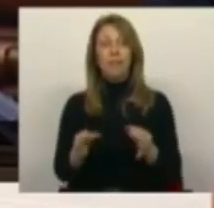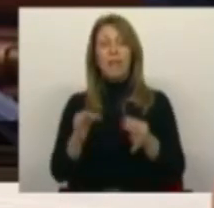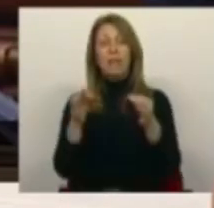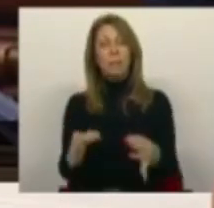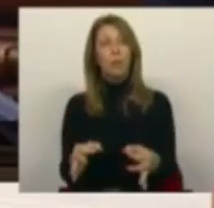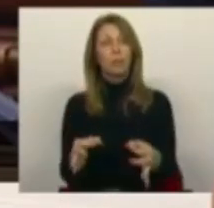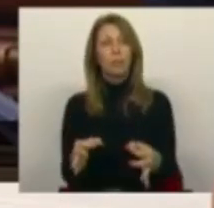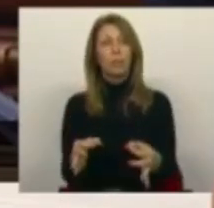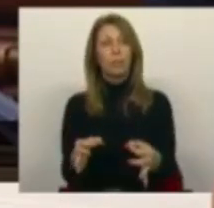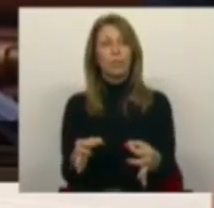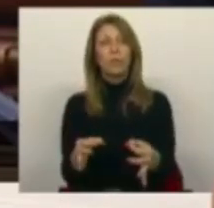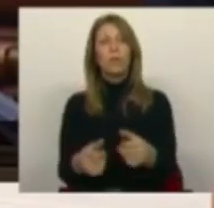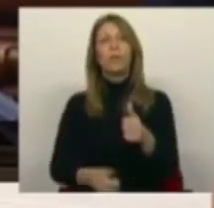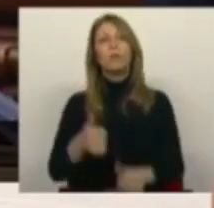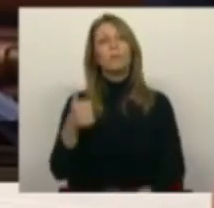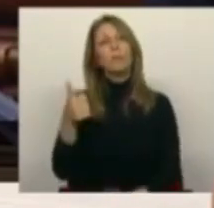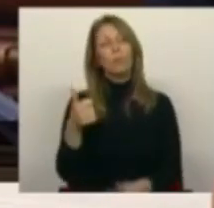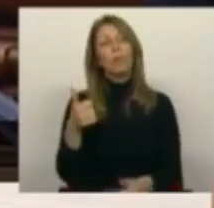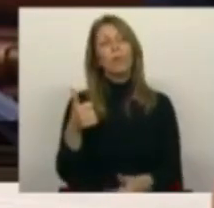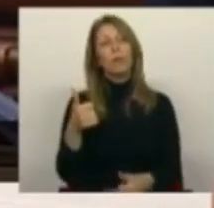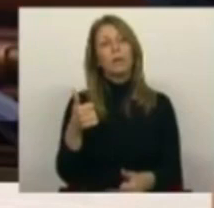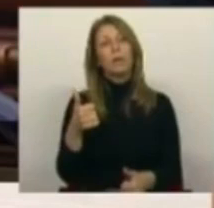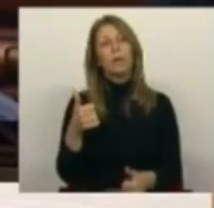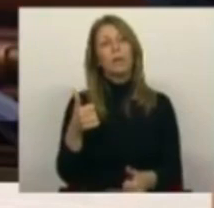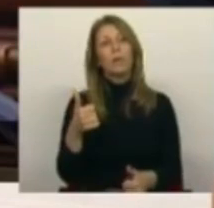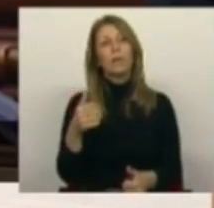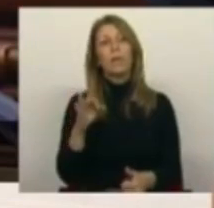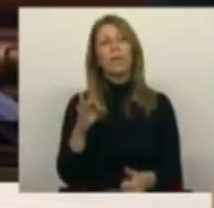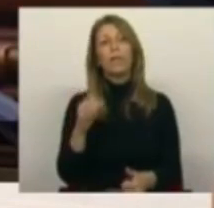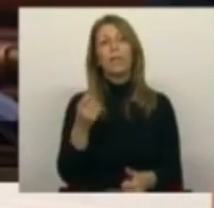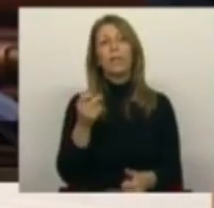adiamento da melhoria do FEFSE em